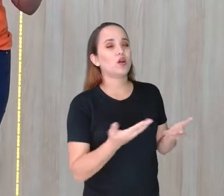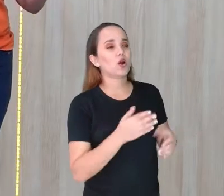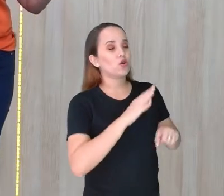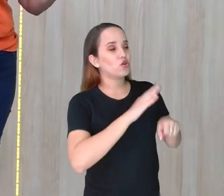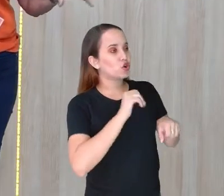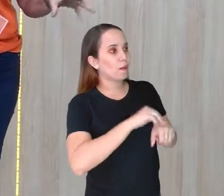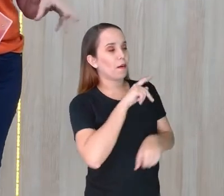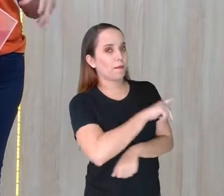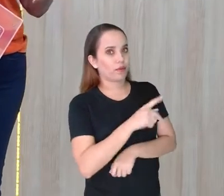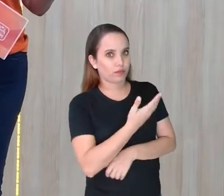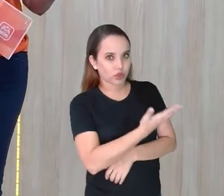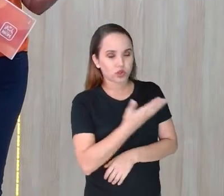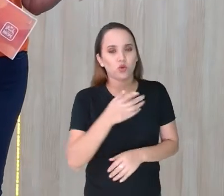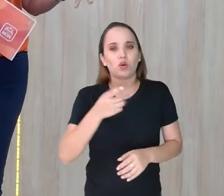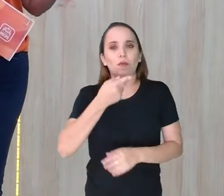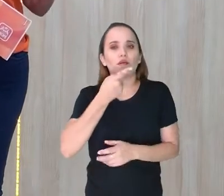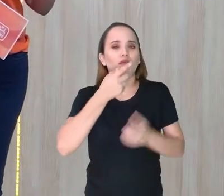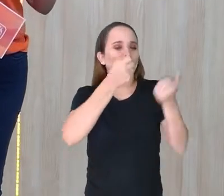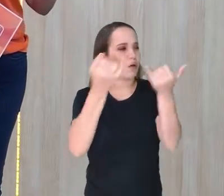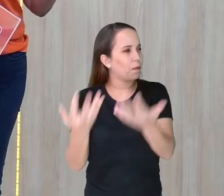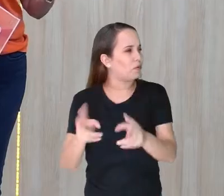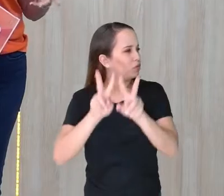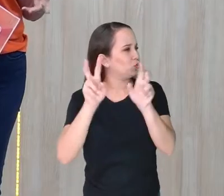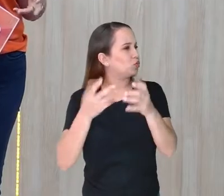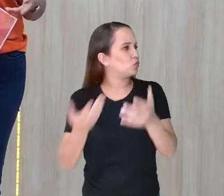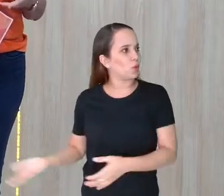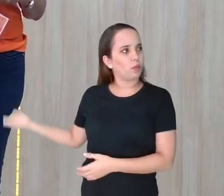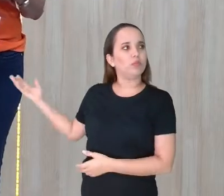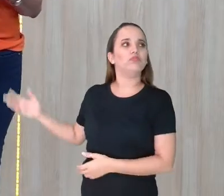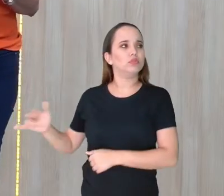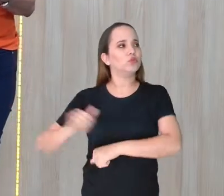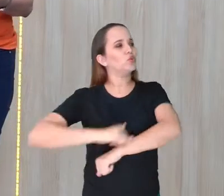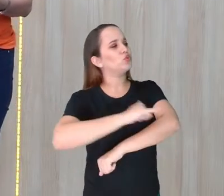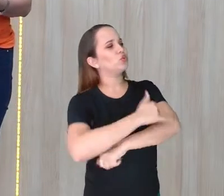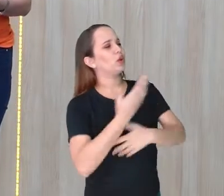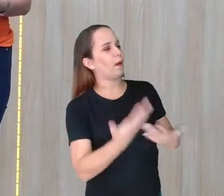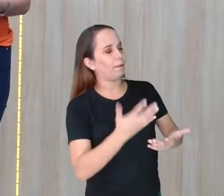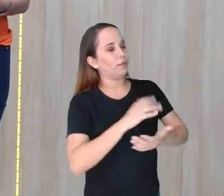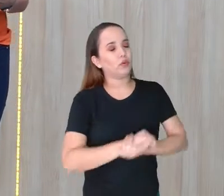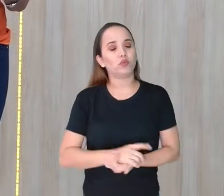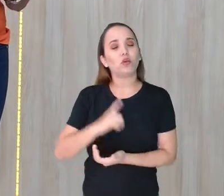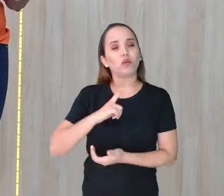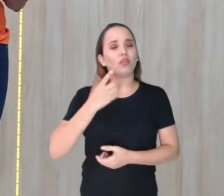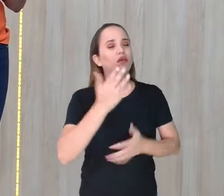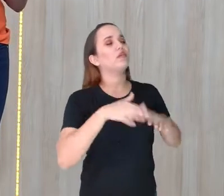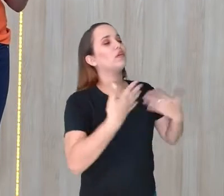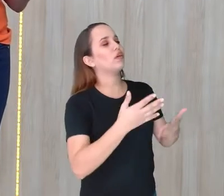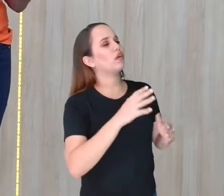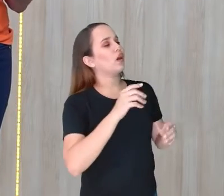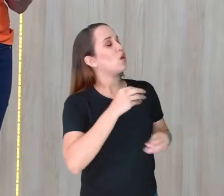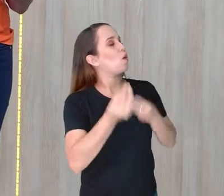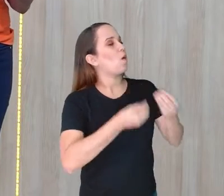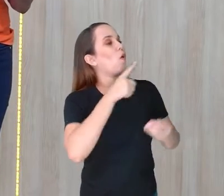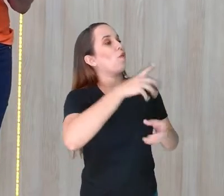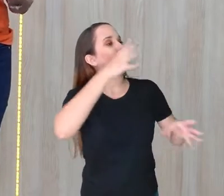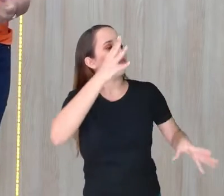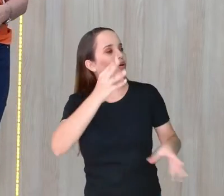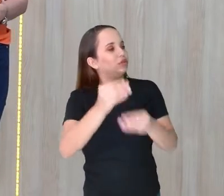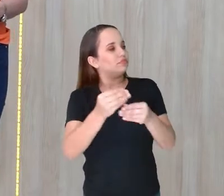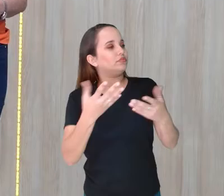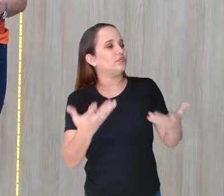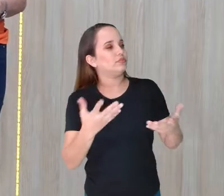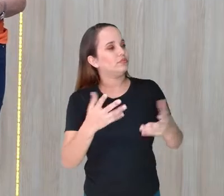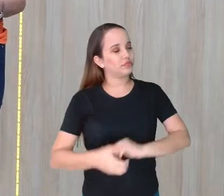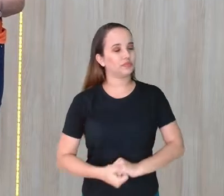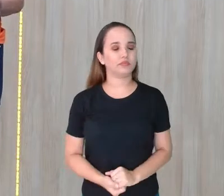dessa fecundação que ocorre nos sapos, essa reprodução que acontece, que os sapos realizam. E aí, professora, que contribuição a senhora